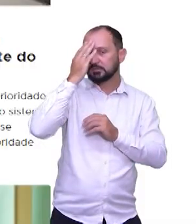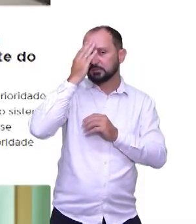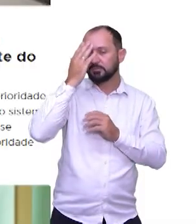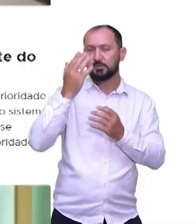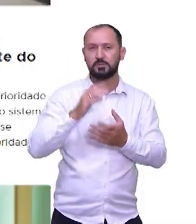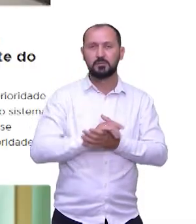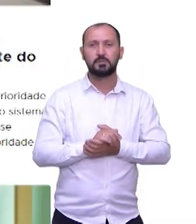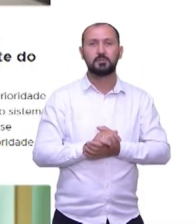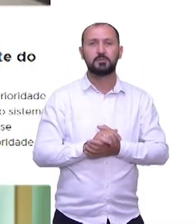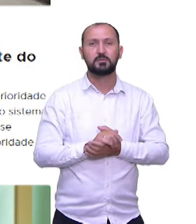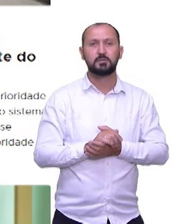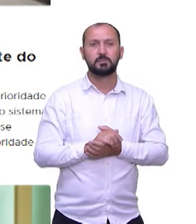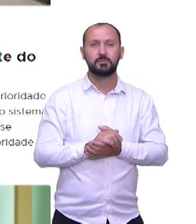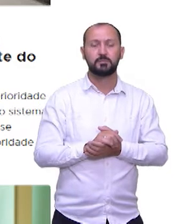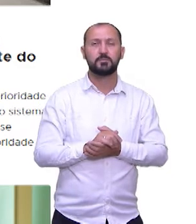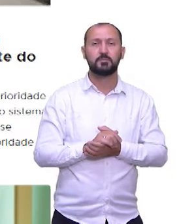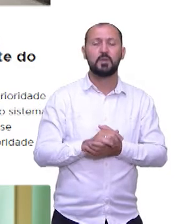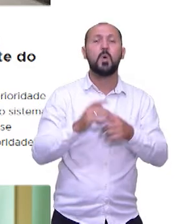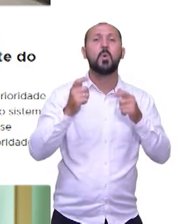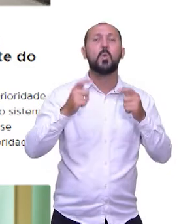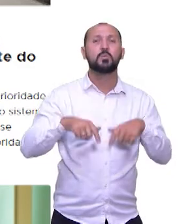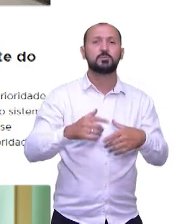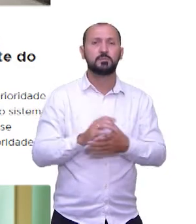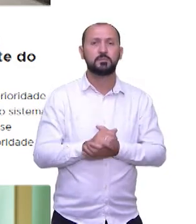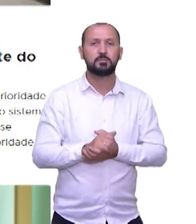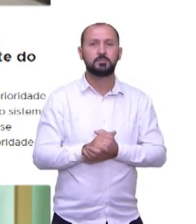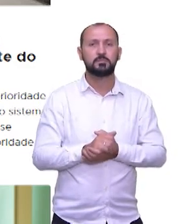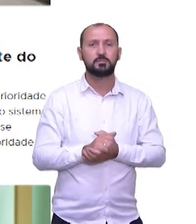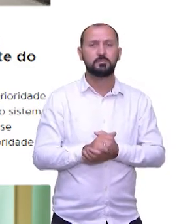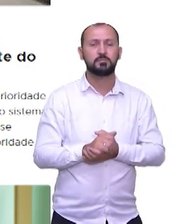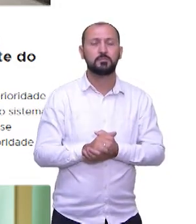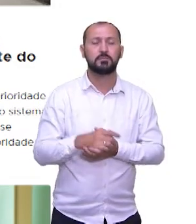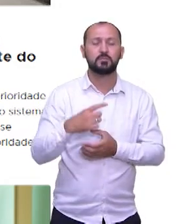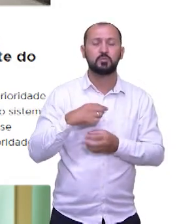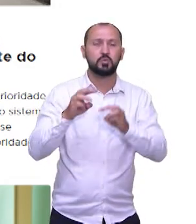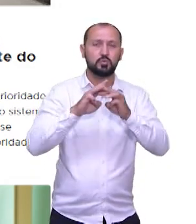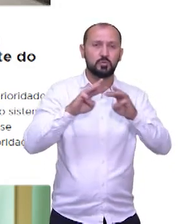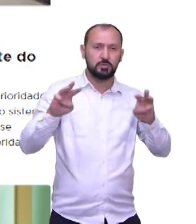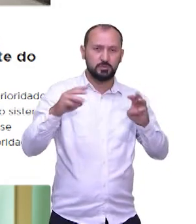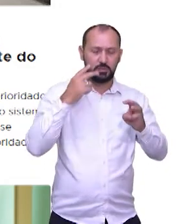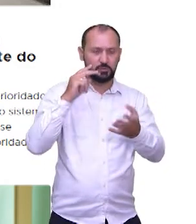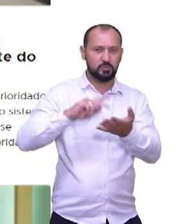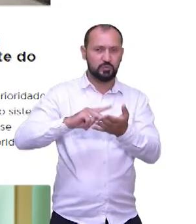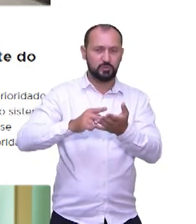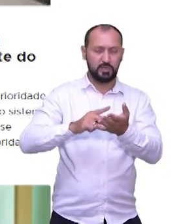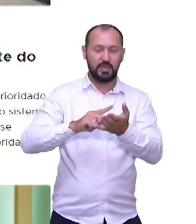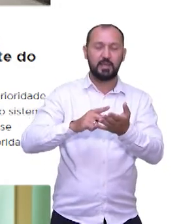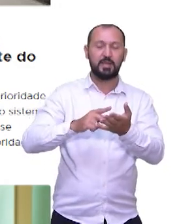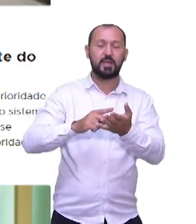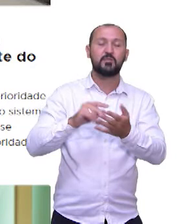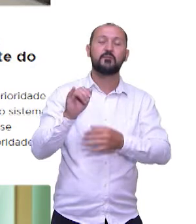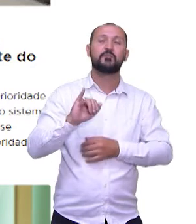elaboraram, pode buscar esse caderno onde? Positivo, no nosso site,